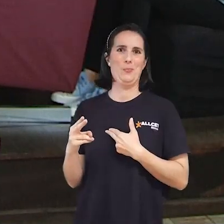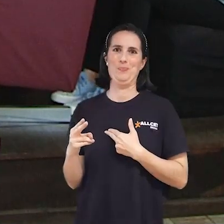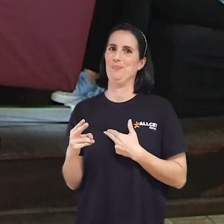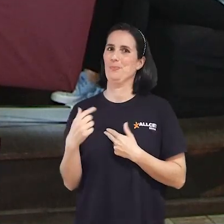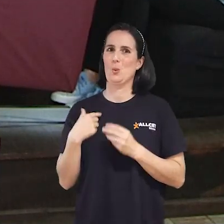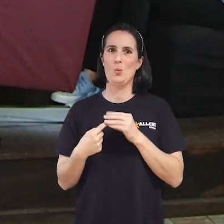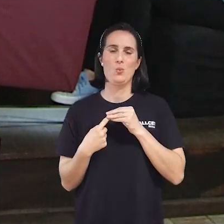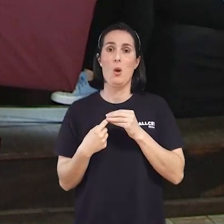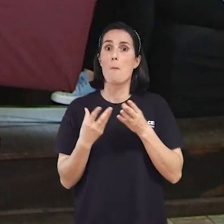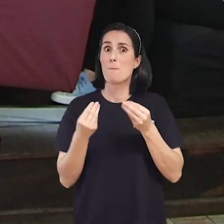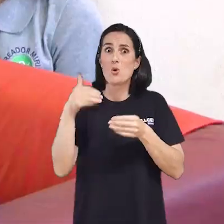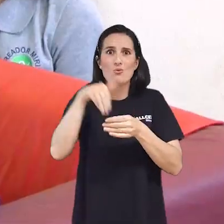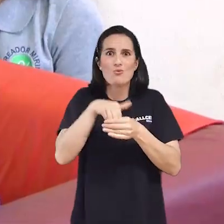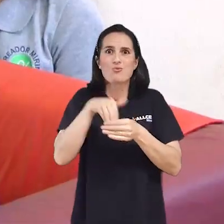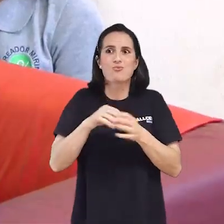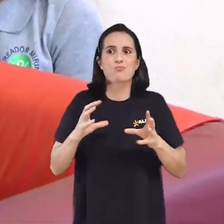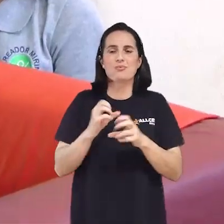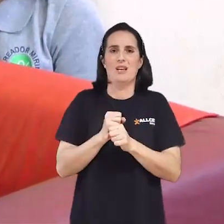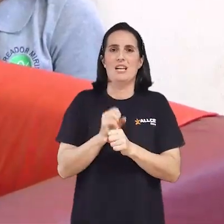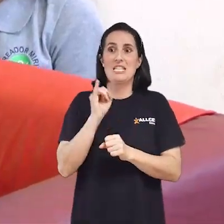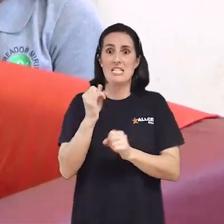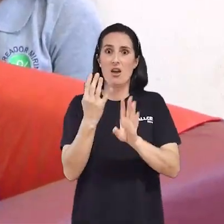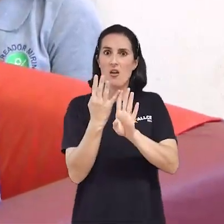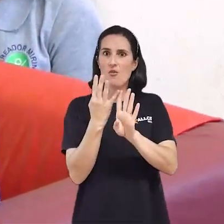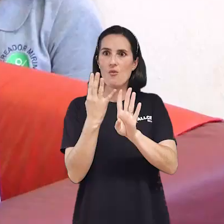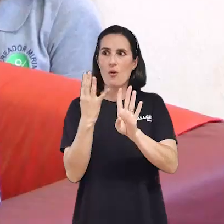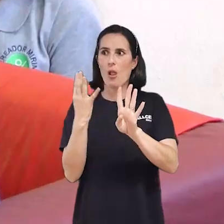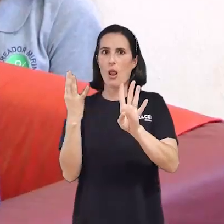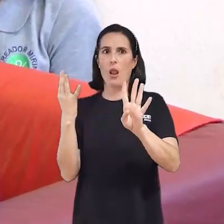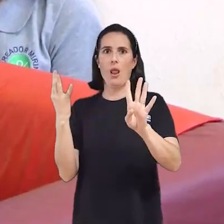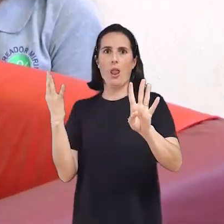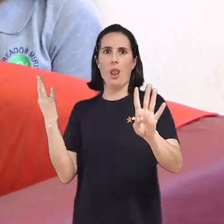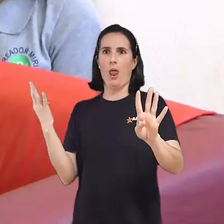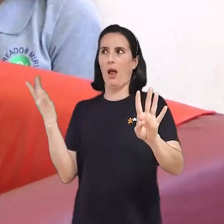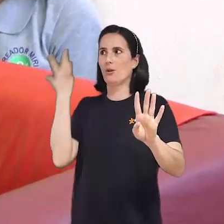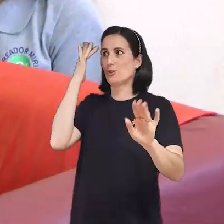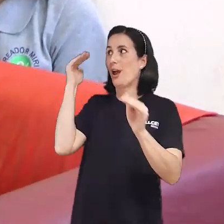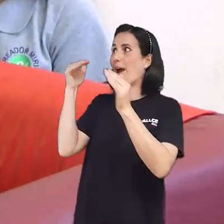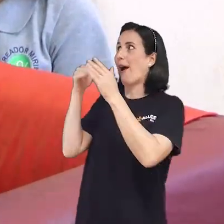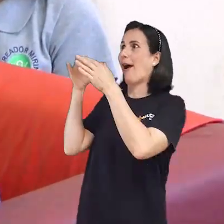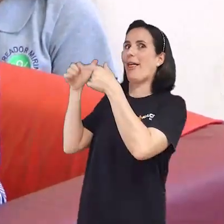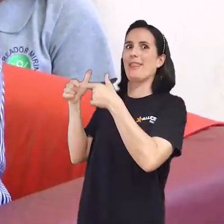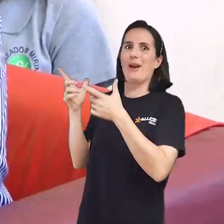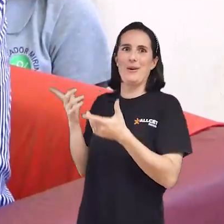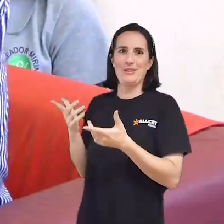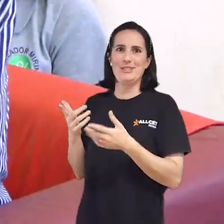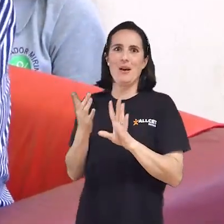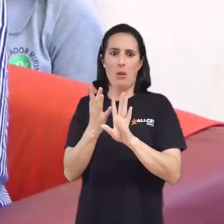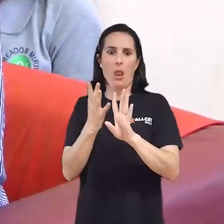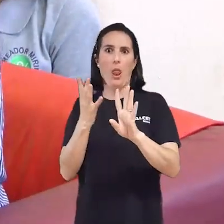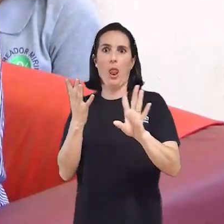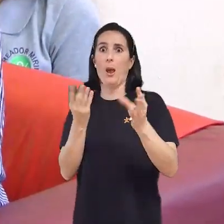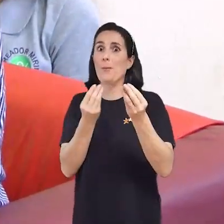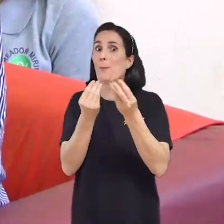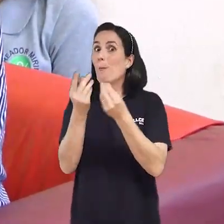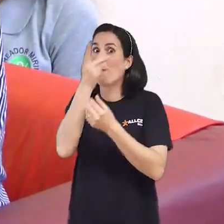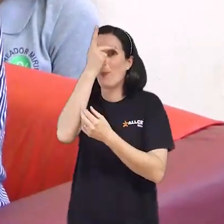2.335. Em 2012, na eleição seguinte, eu fui candidato novamente e praticamente dobrei o